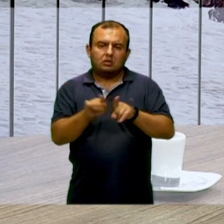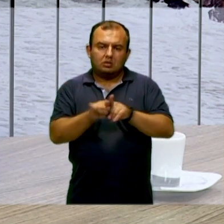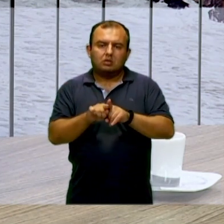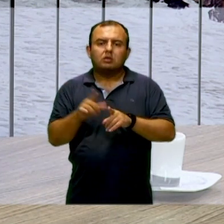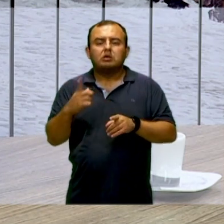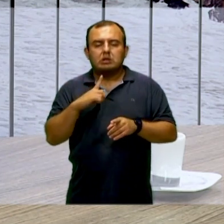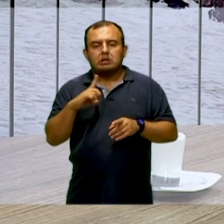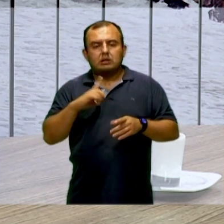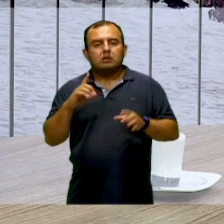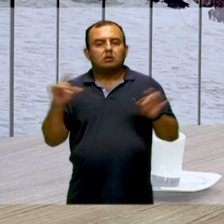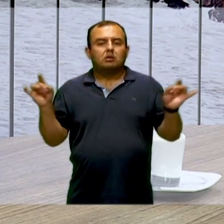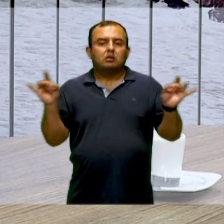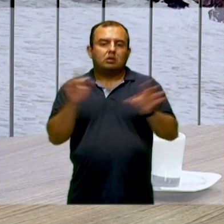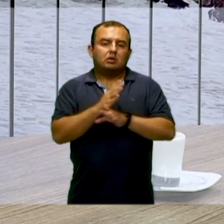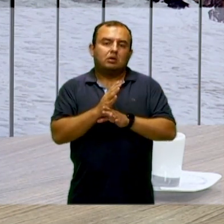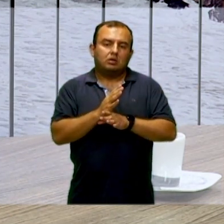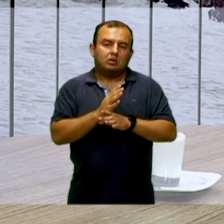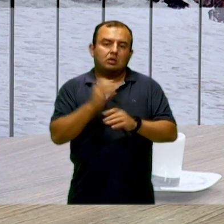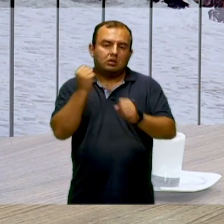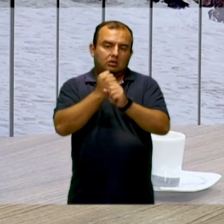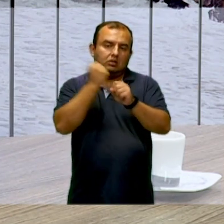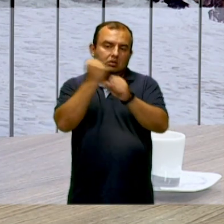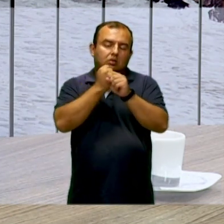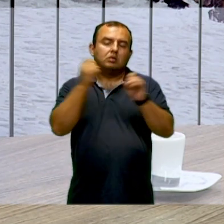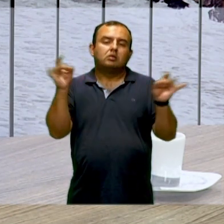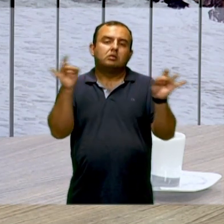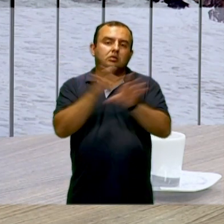gente vai ter quando terminar a obra